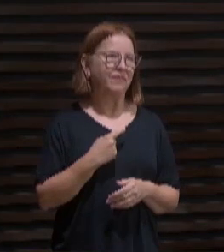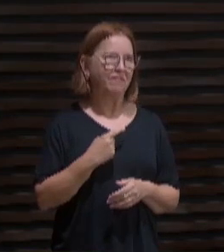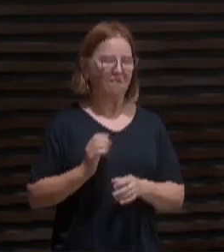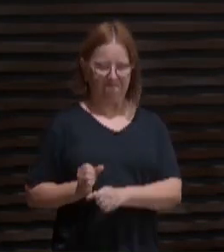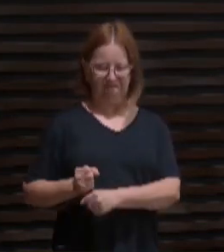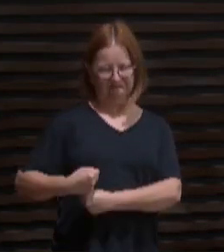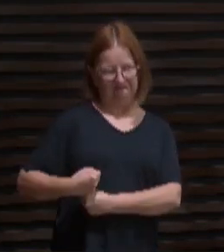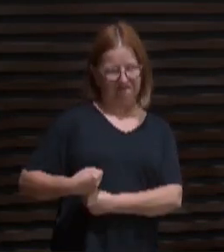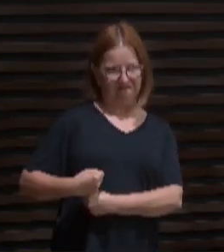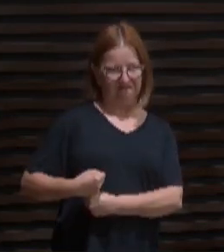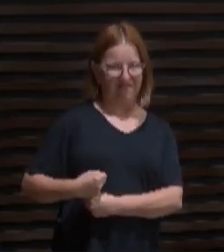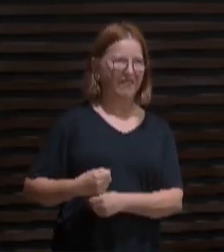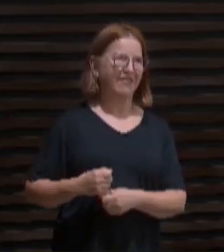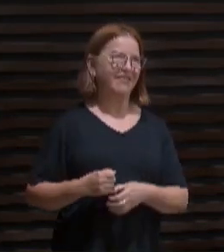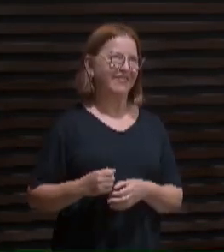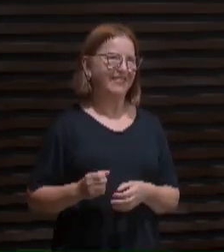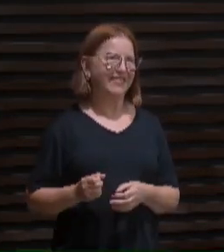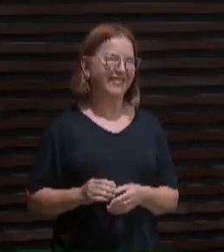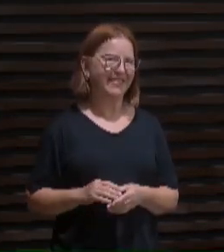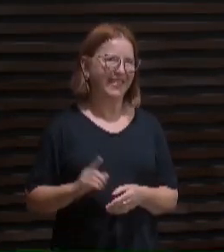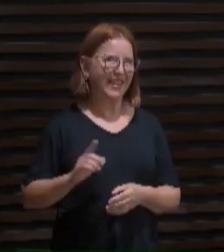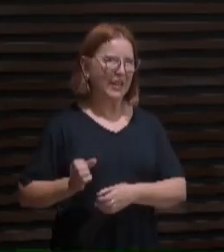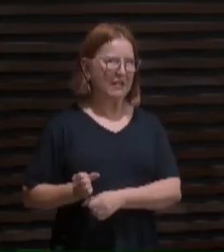Avarentos também não é o avarento